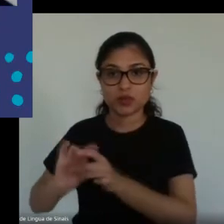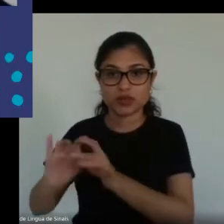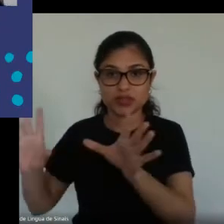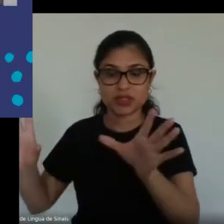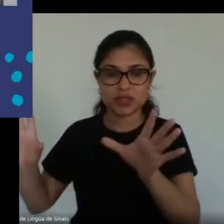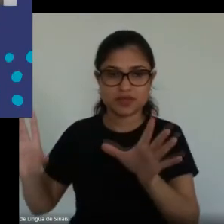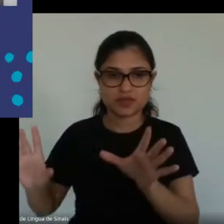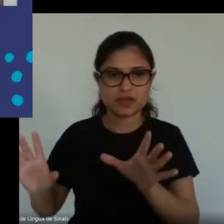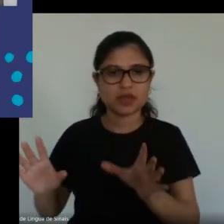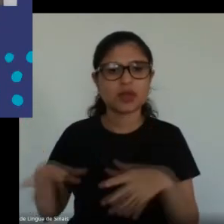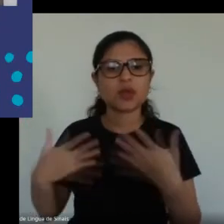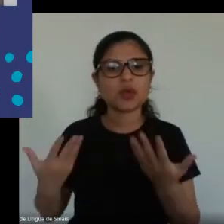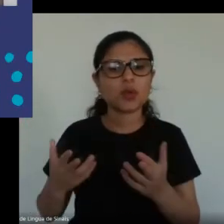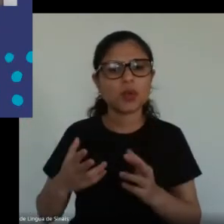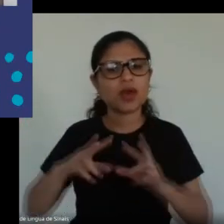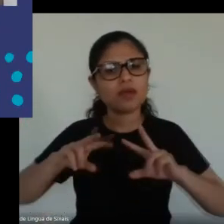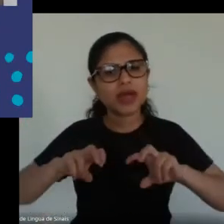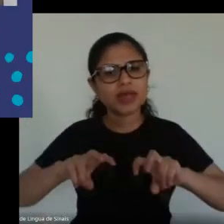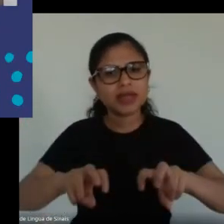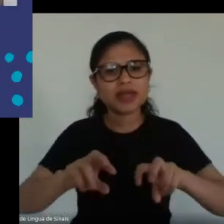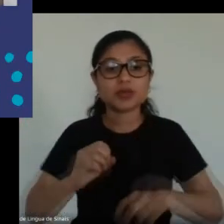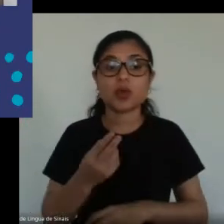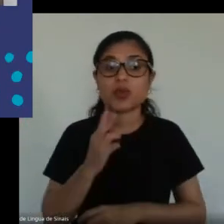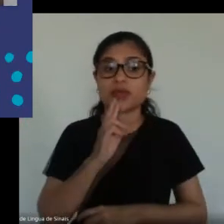você daria a essas pessoas?